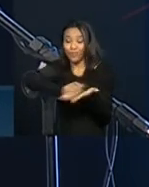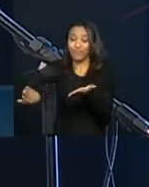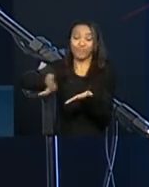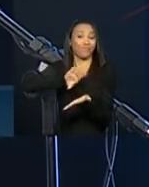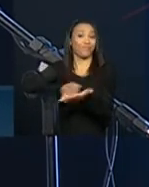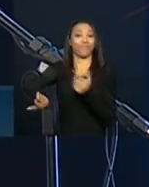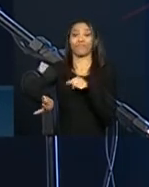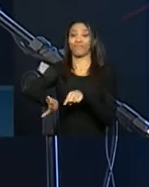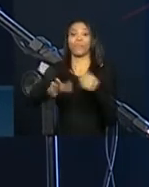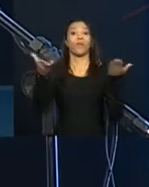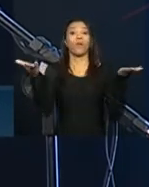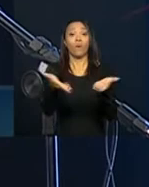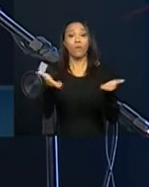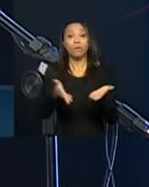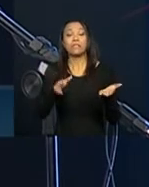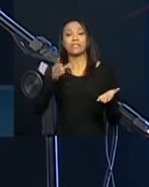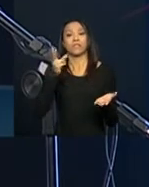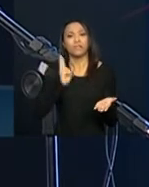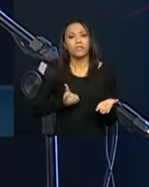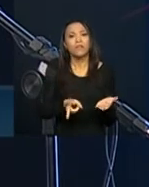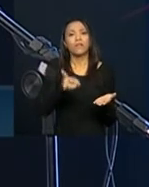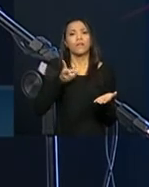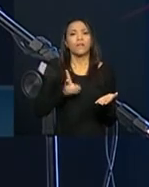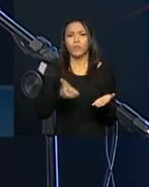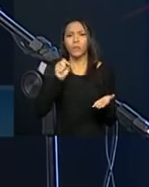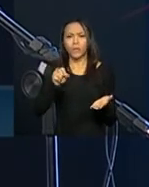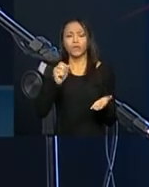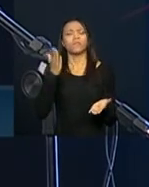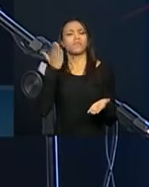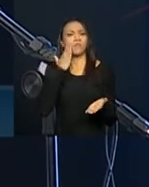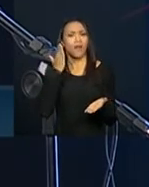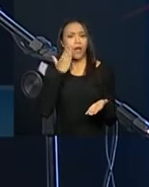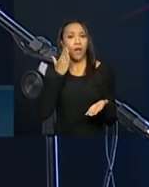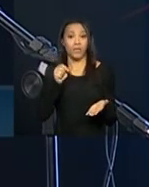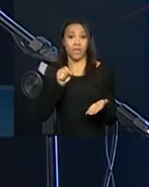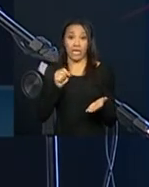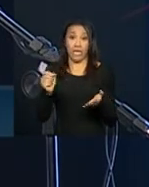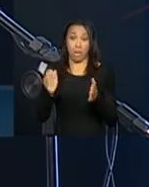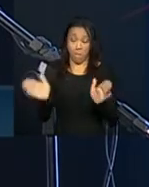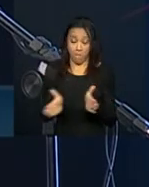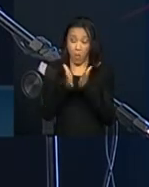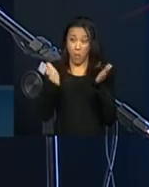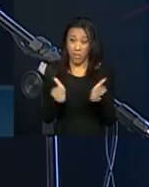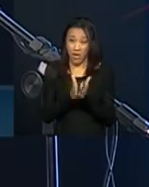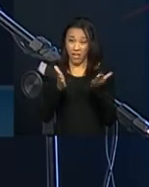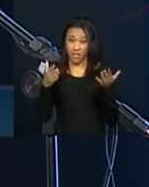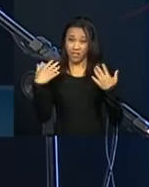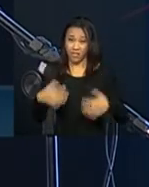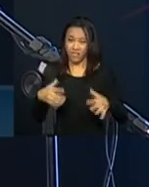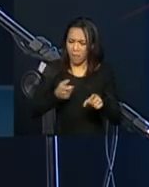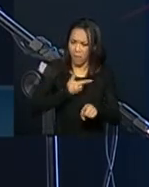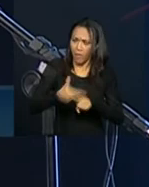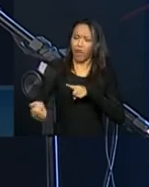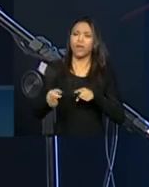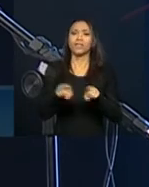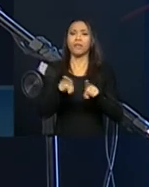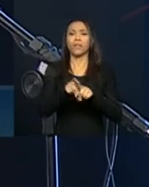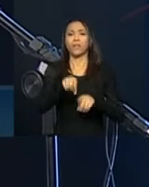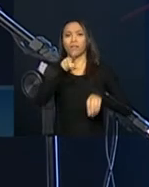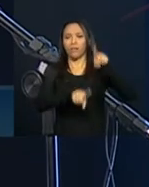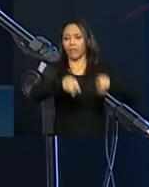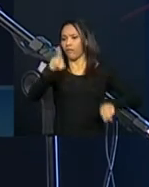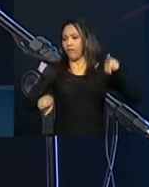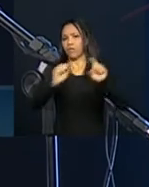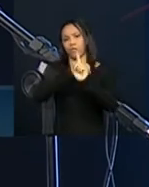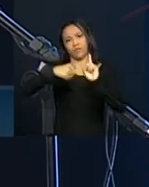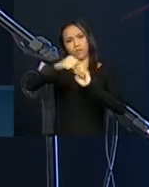superado. Hoje, cada vez mais se reconhece que a superação da pobreza e da desigualdade não só é uma